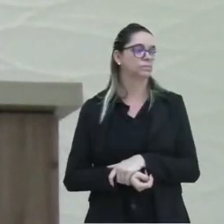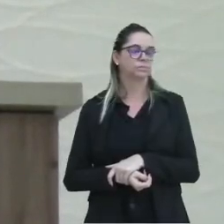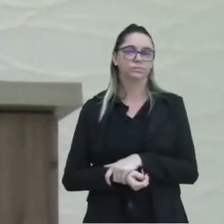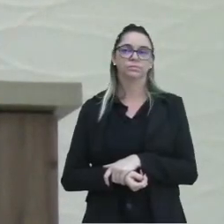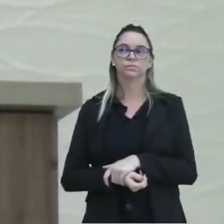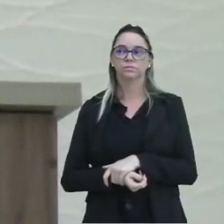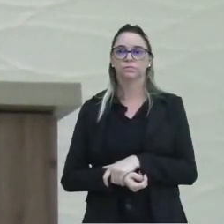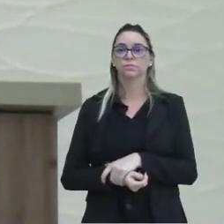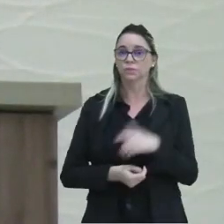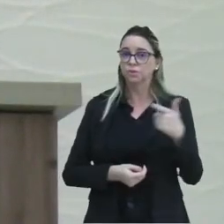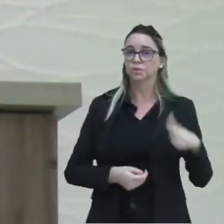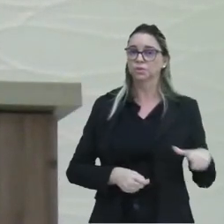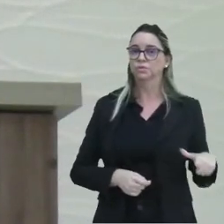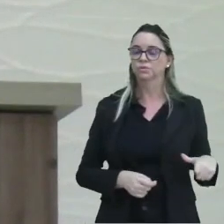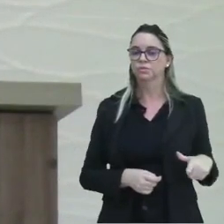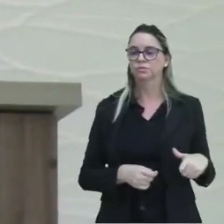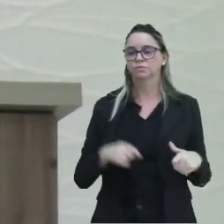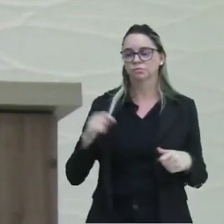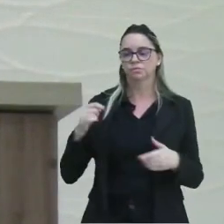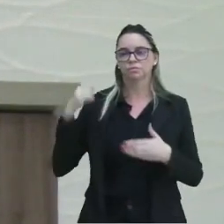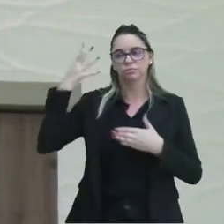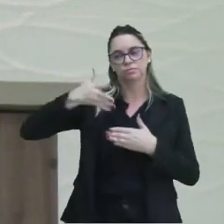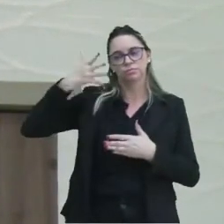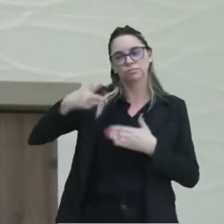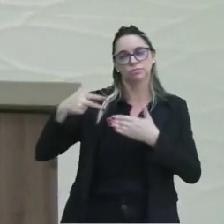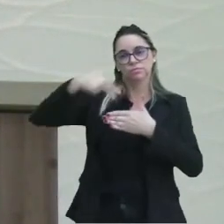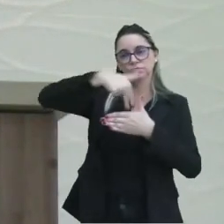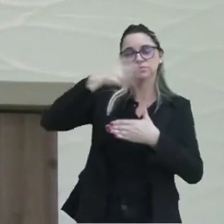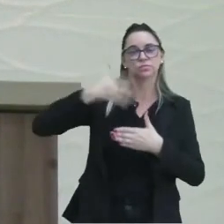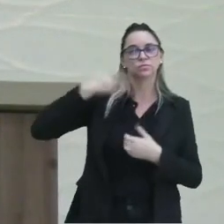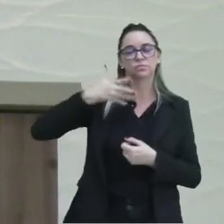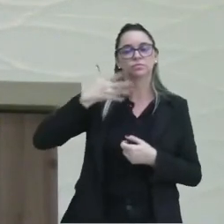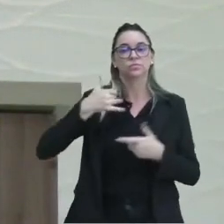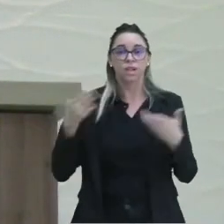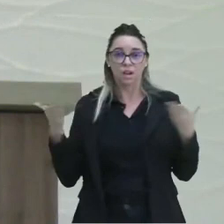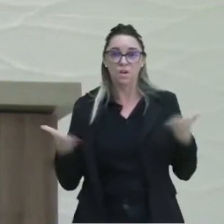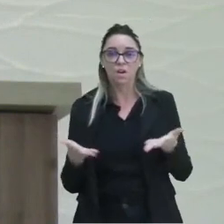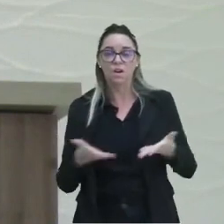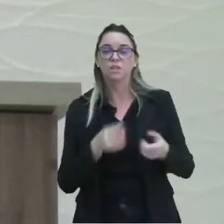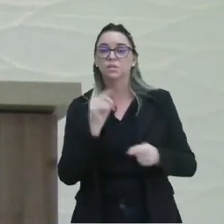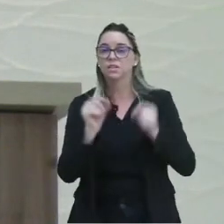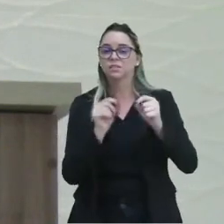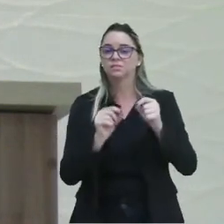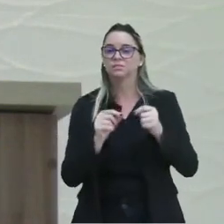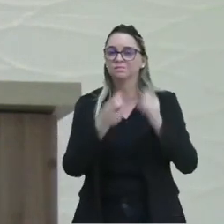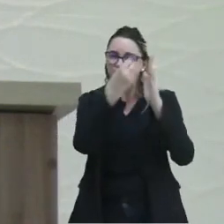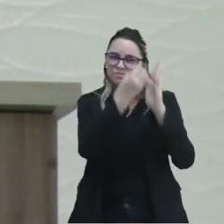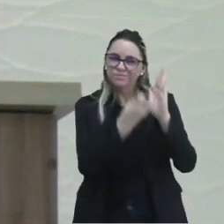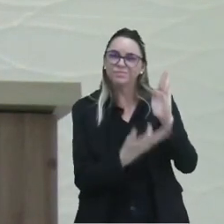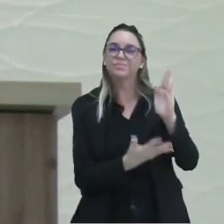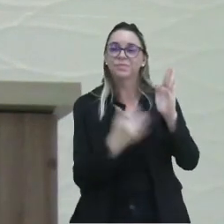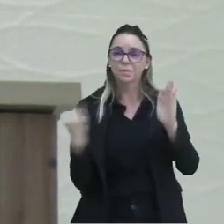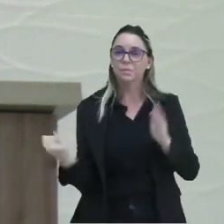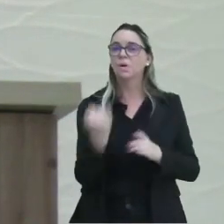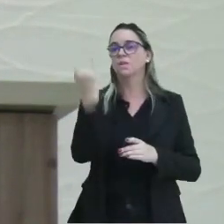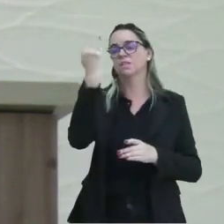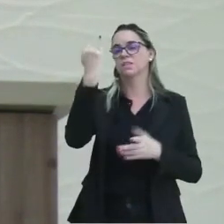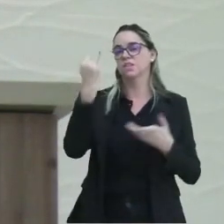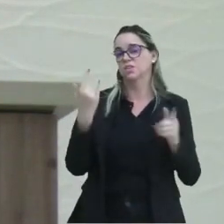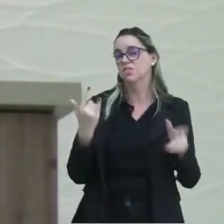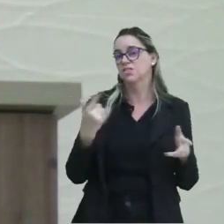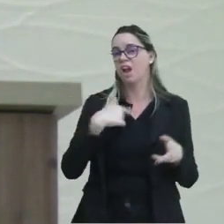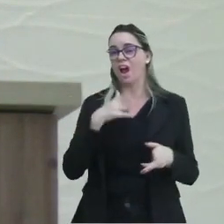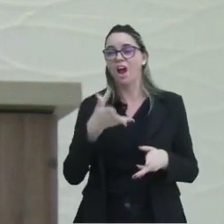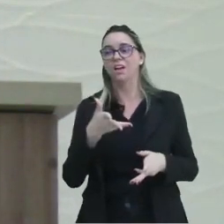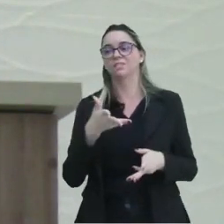Venho mais uma vez fazer uso dessa tribuna, desta feita, falar da importância a qual se tem da realização